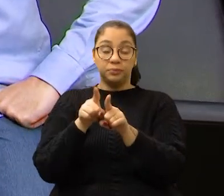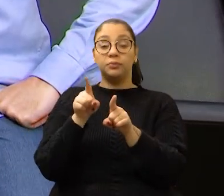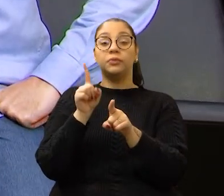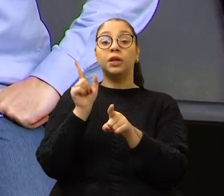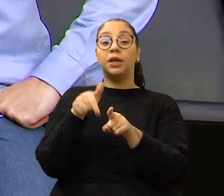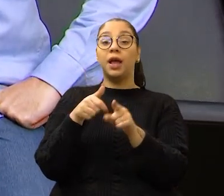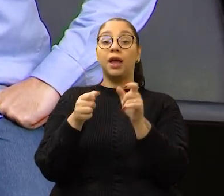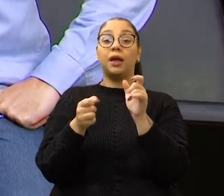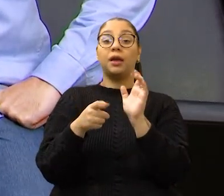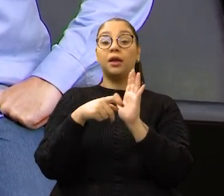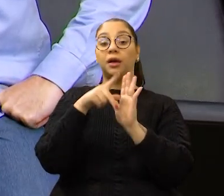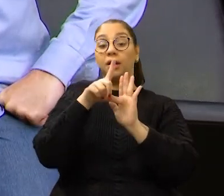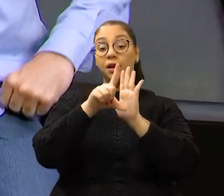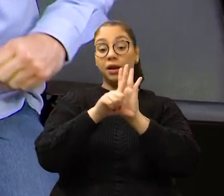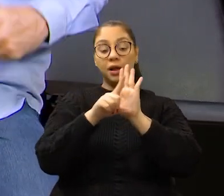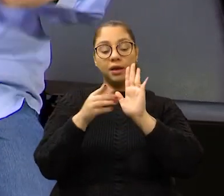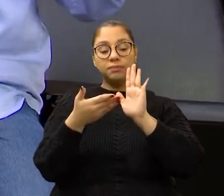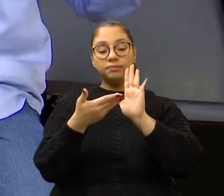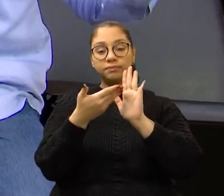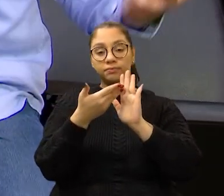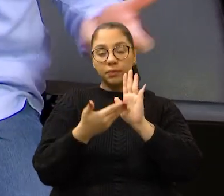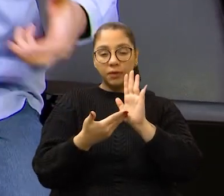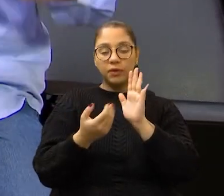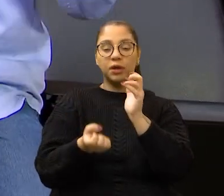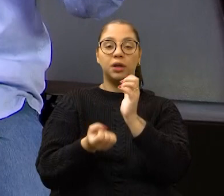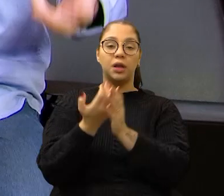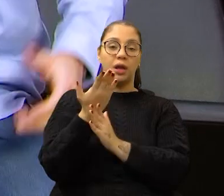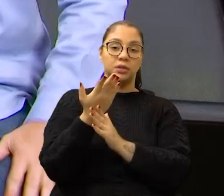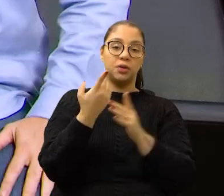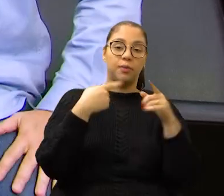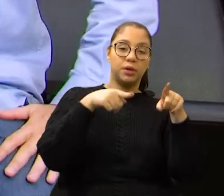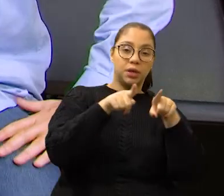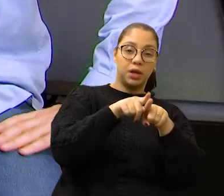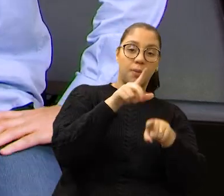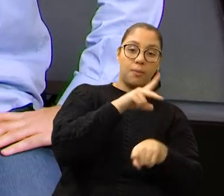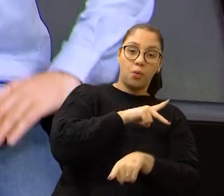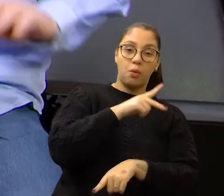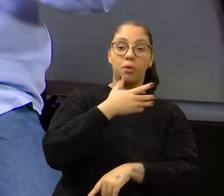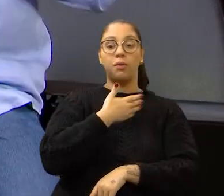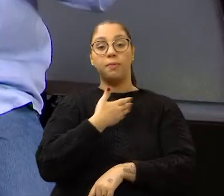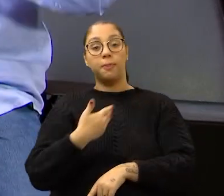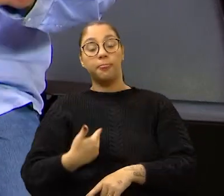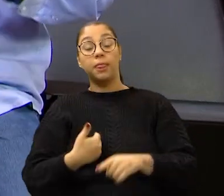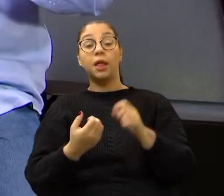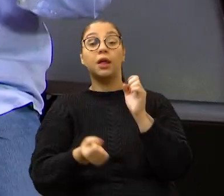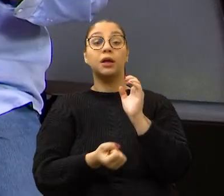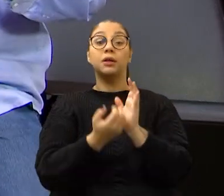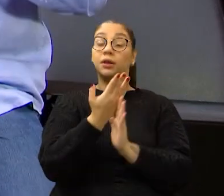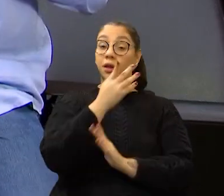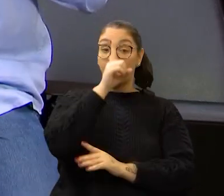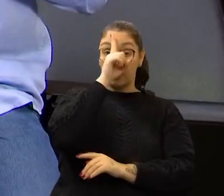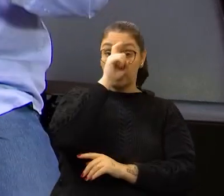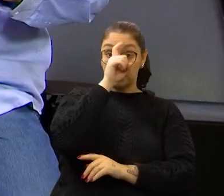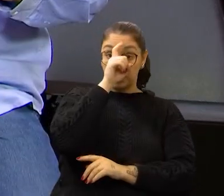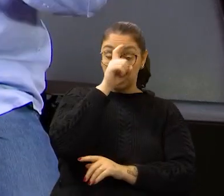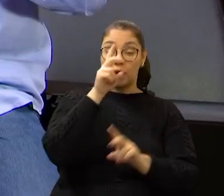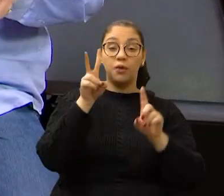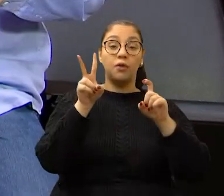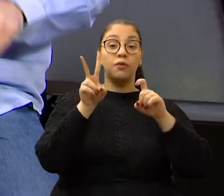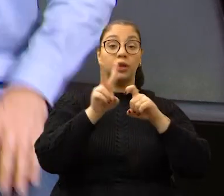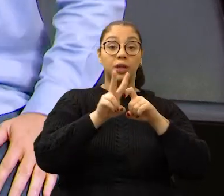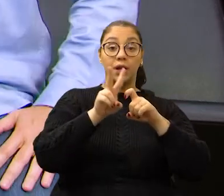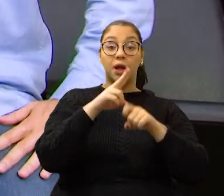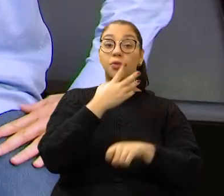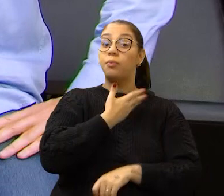que prevê a criação, por meio de parcerias pública e privada, de um hospital veterinário público